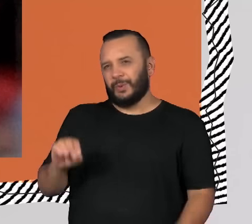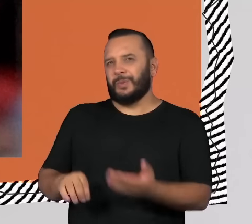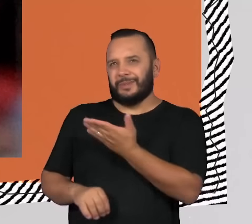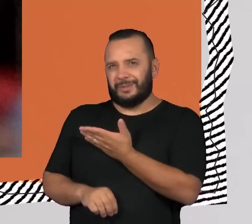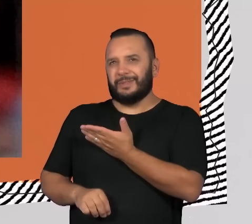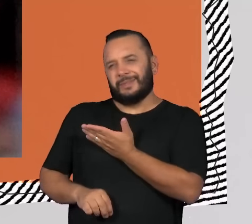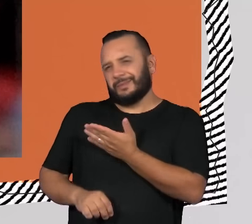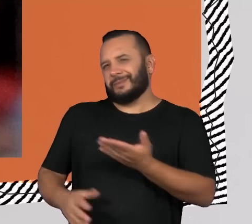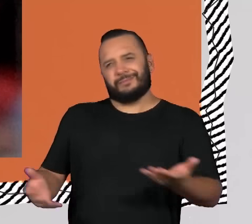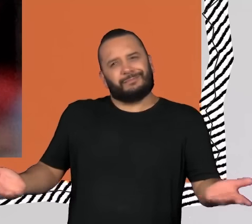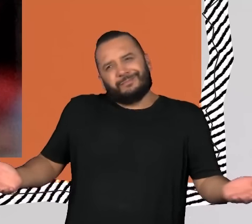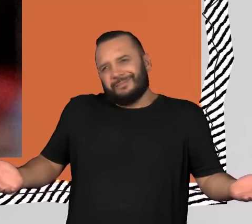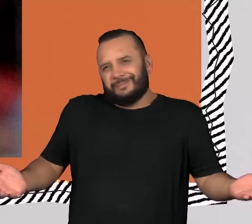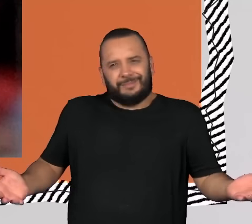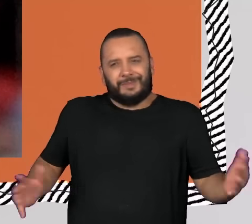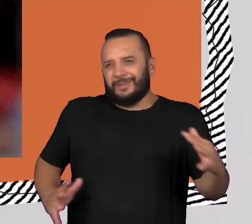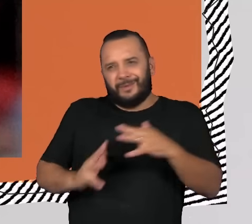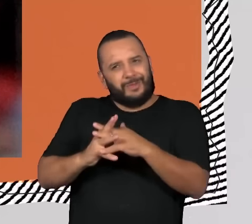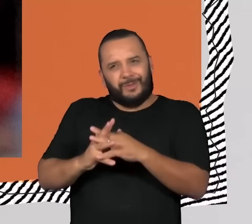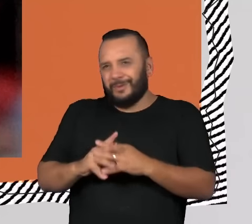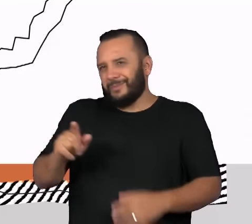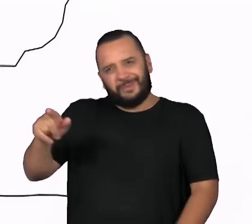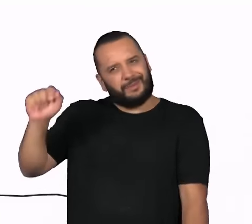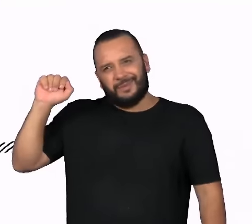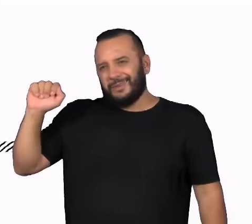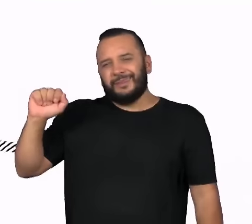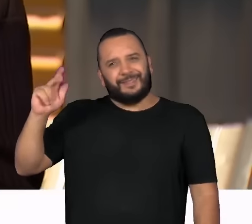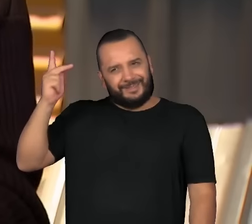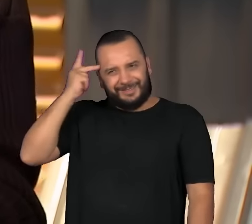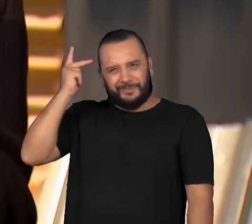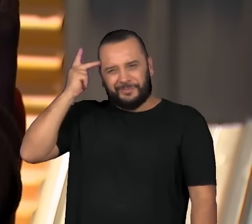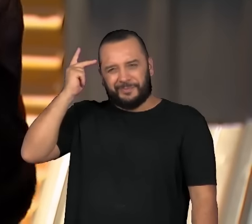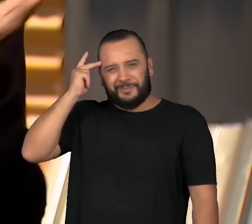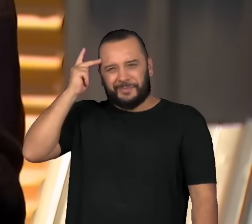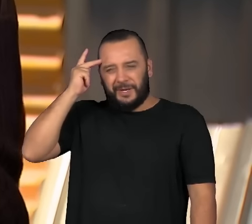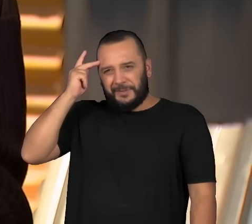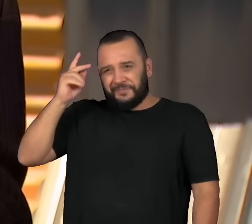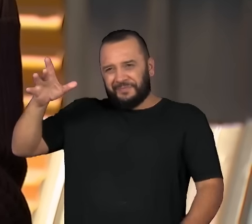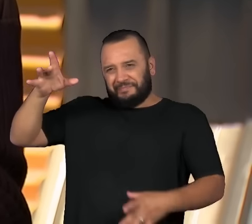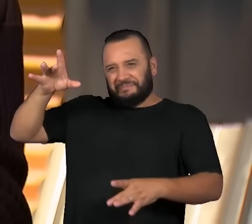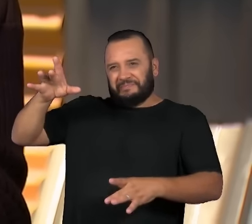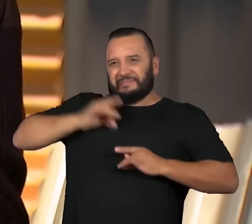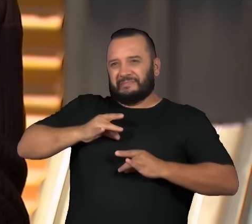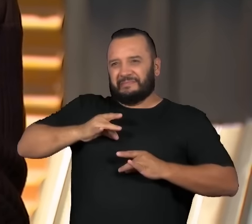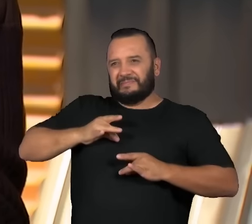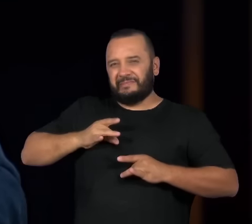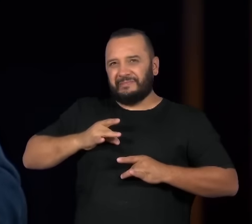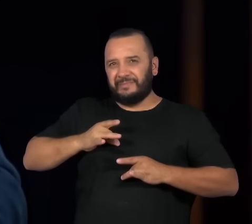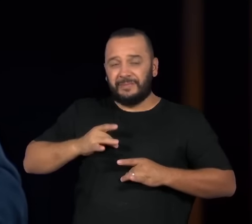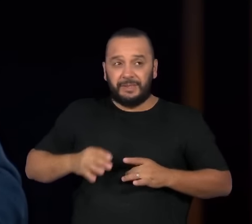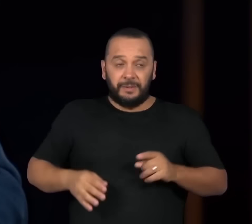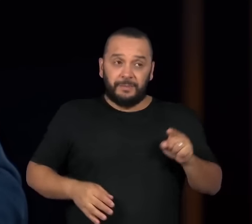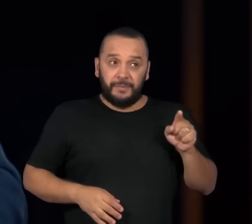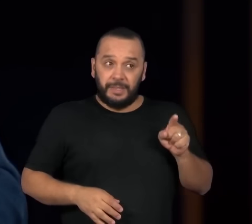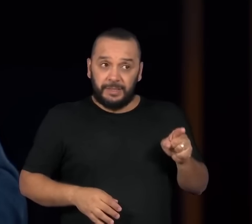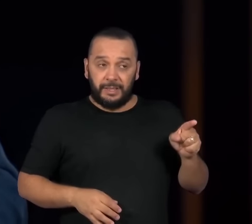tem comentário. Ele é o São Paulo Futebol Clube ali de uma maneira que nenhum outro jogador foi, mano. Mesmo depois da